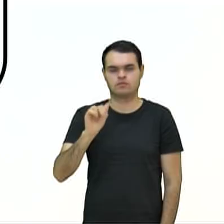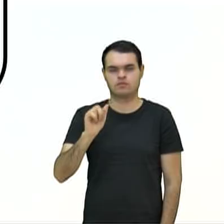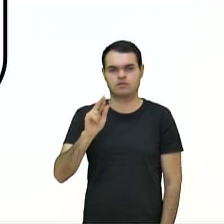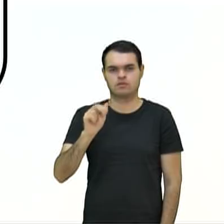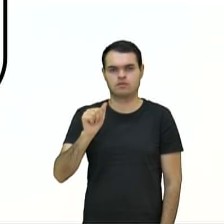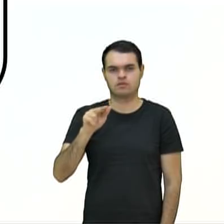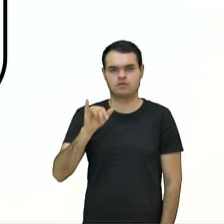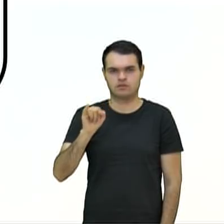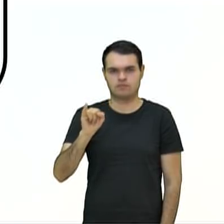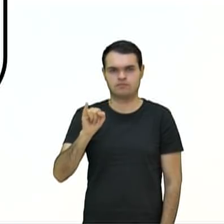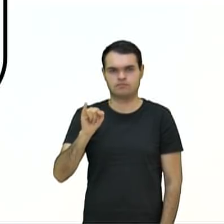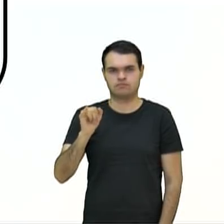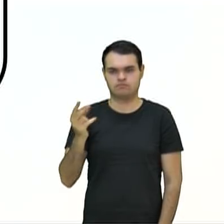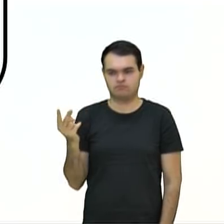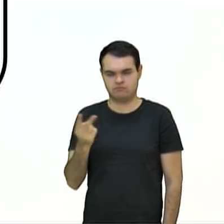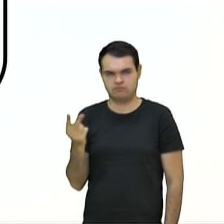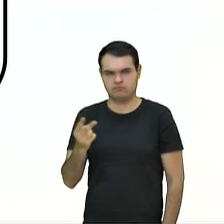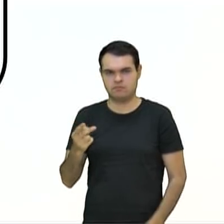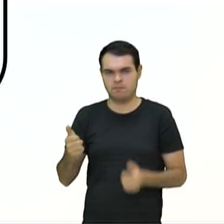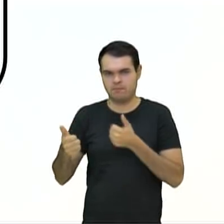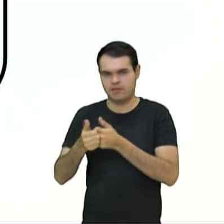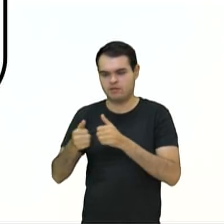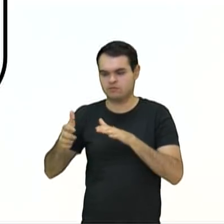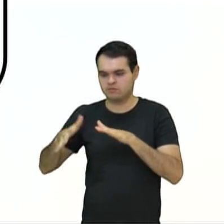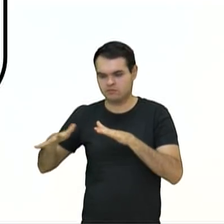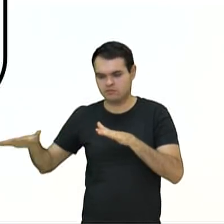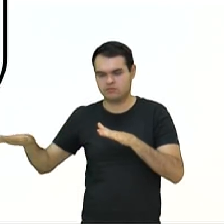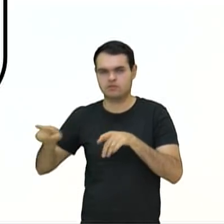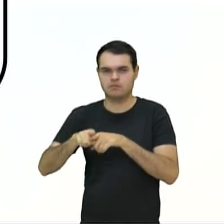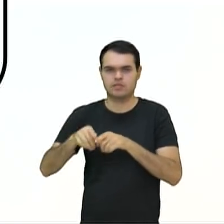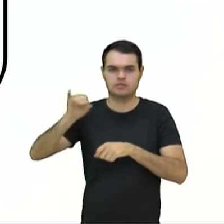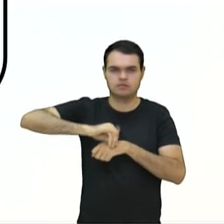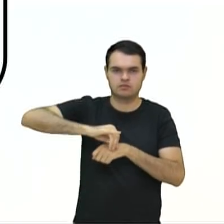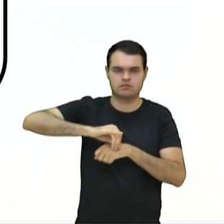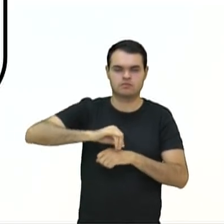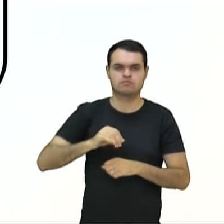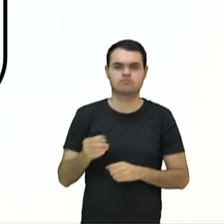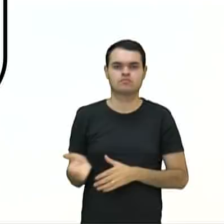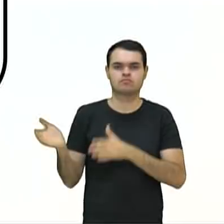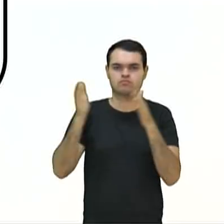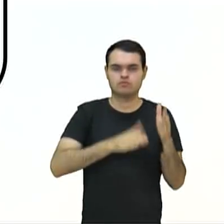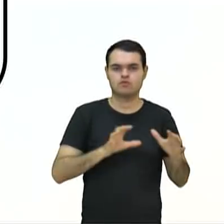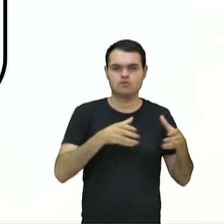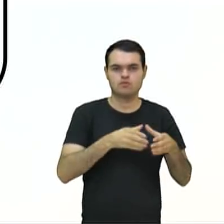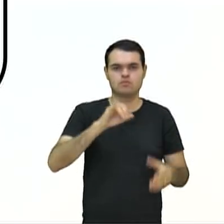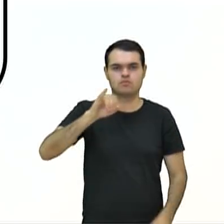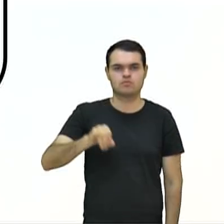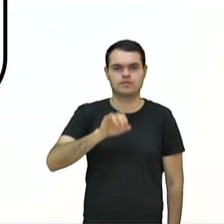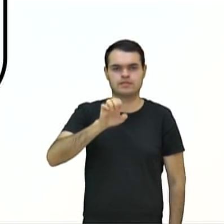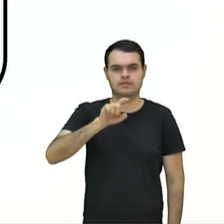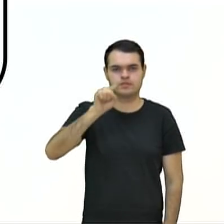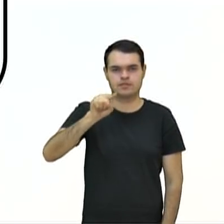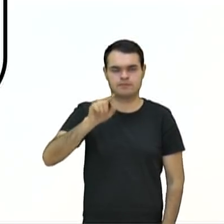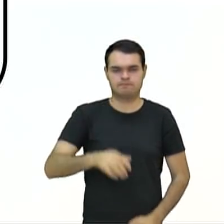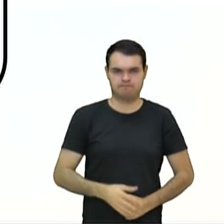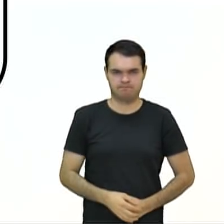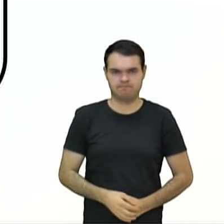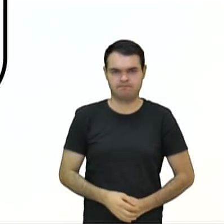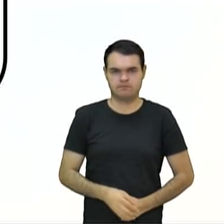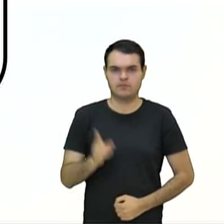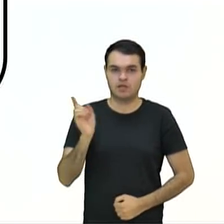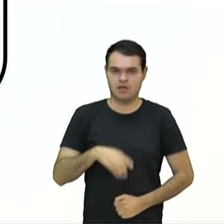porções do litoral e na porção central ali também, e o grupo G, claro que são os